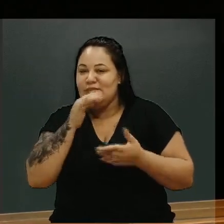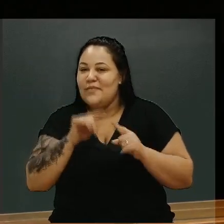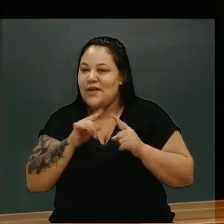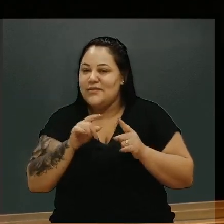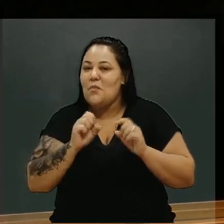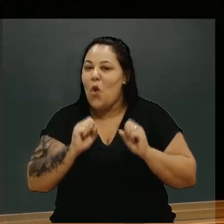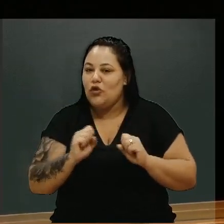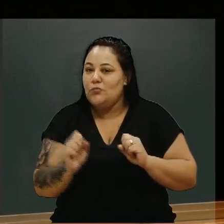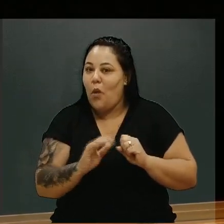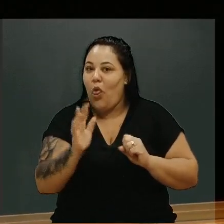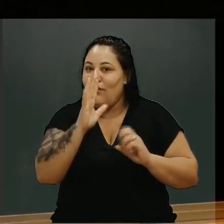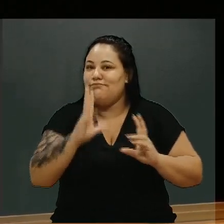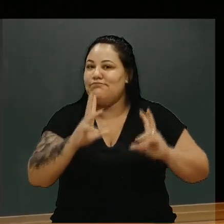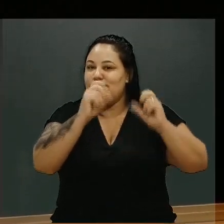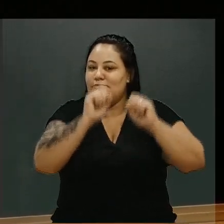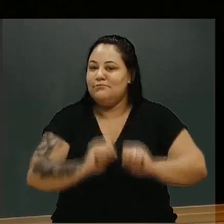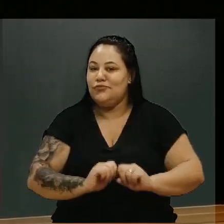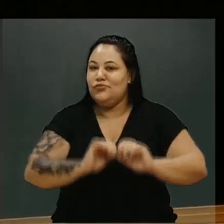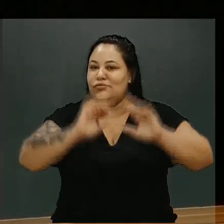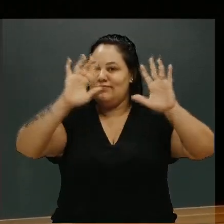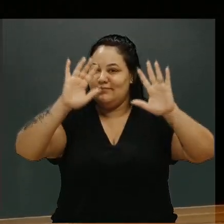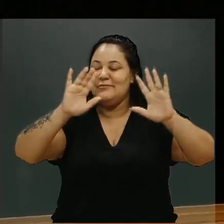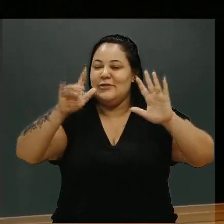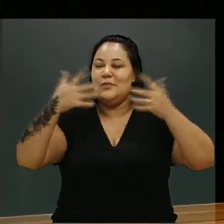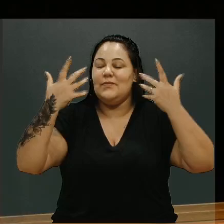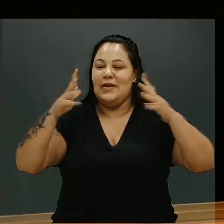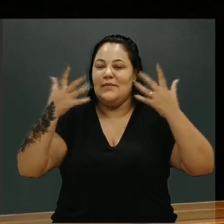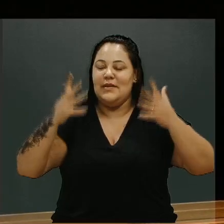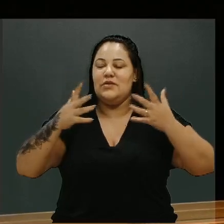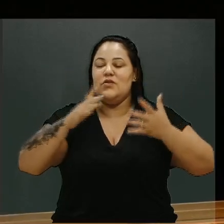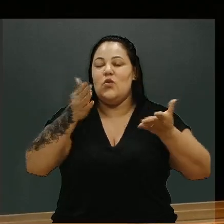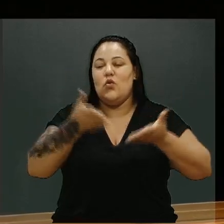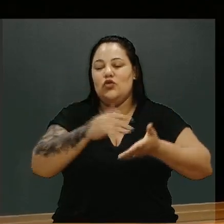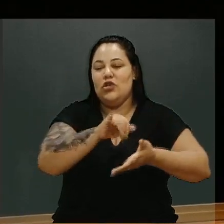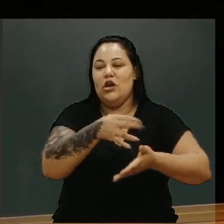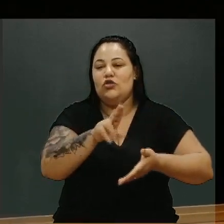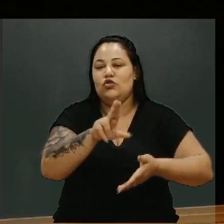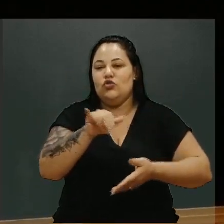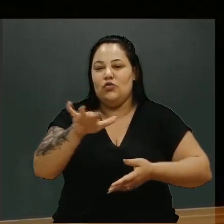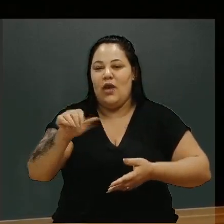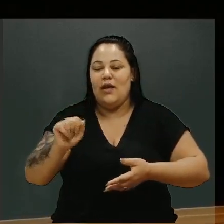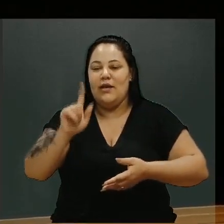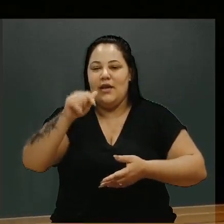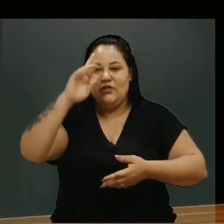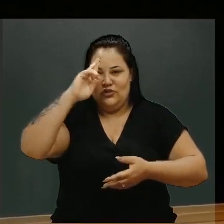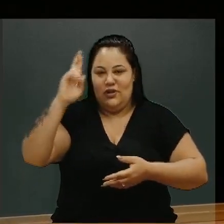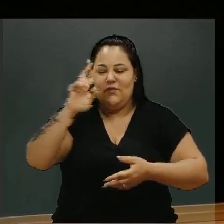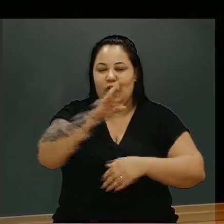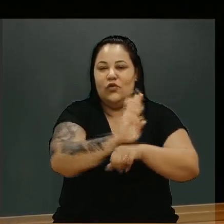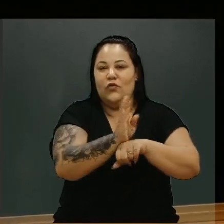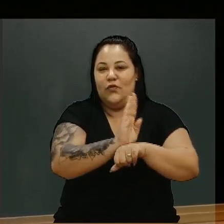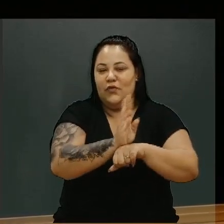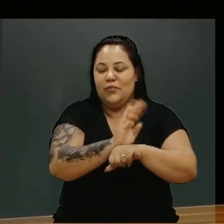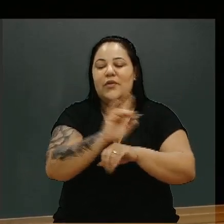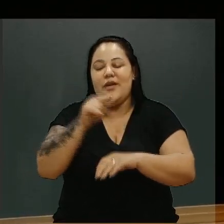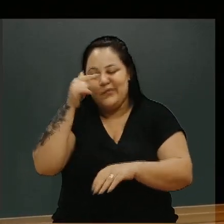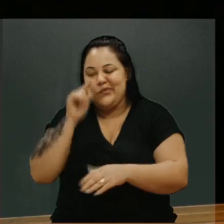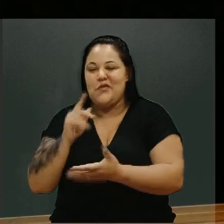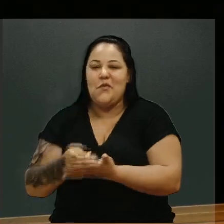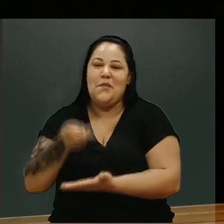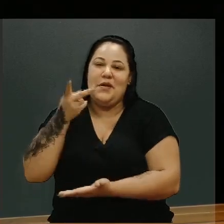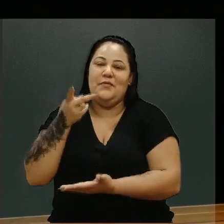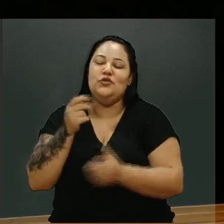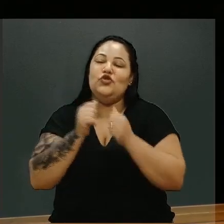meu parabéns vai a Júlia Capellini, que era diretora executiva do filme Ainda Estou Aqui e foi vencedora, junto de